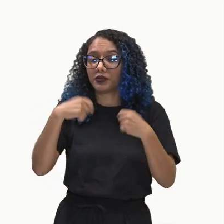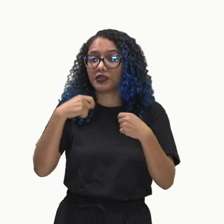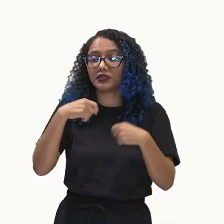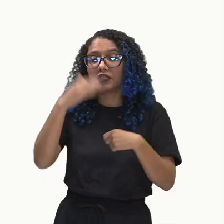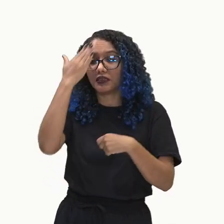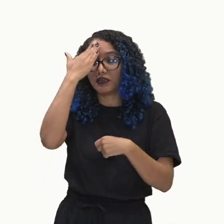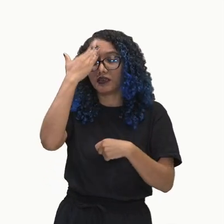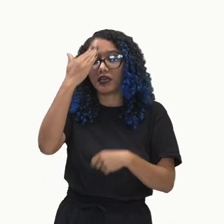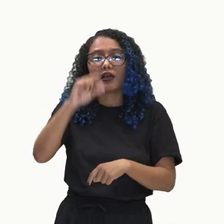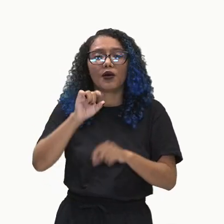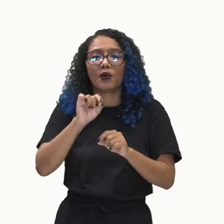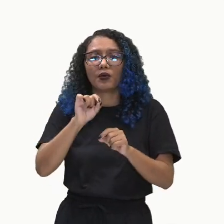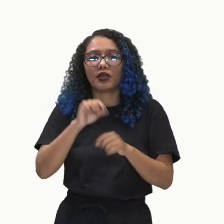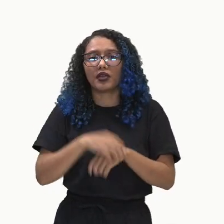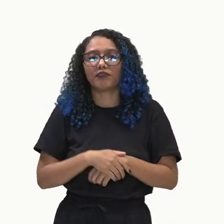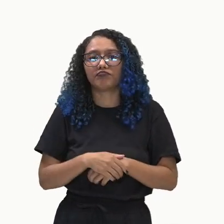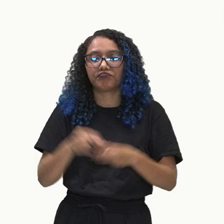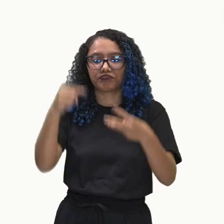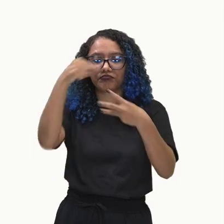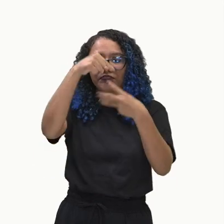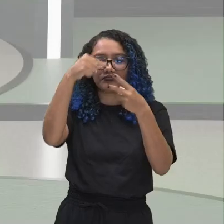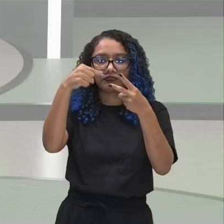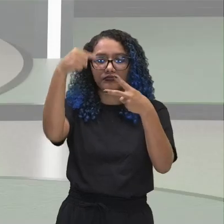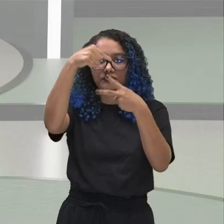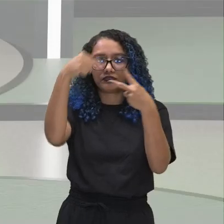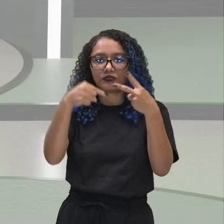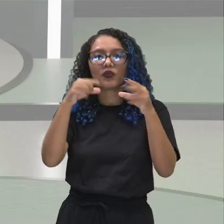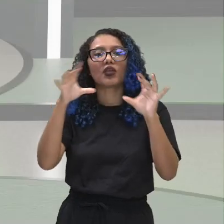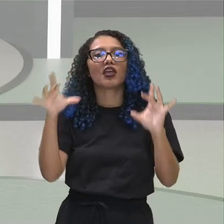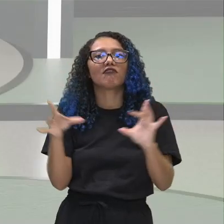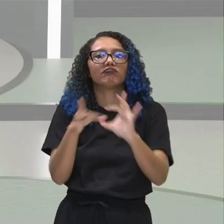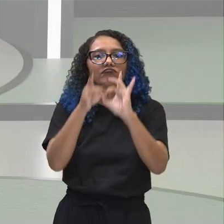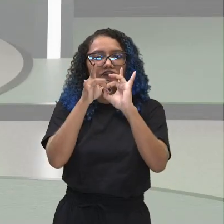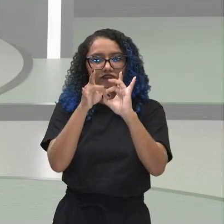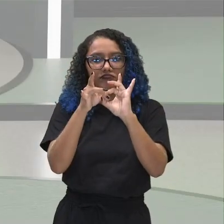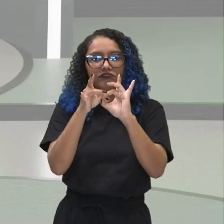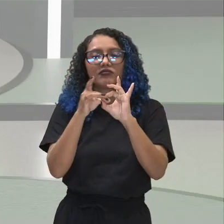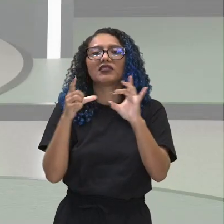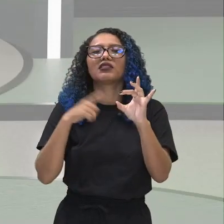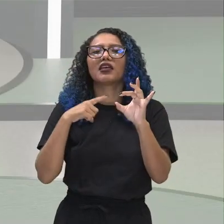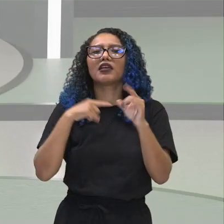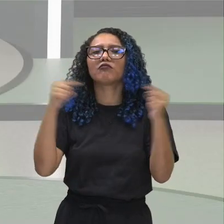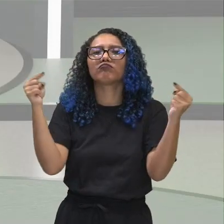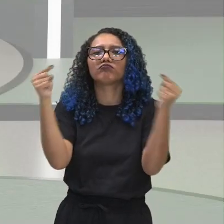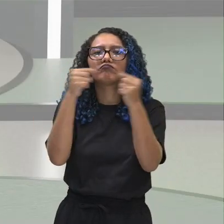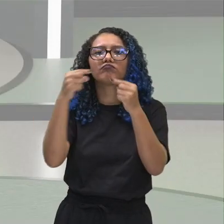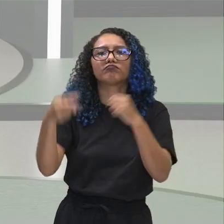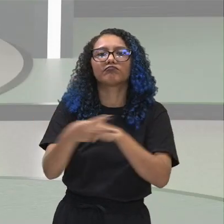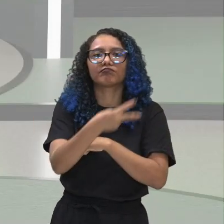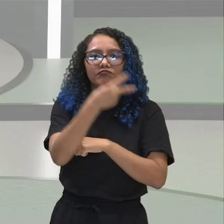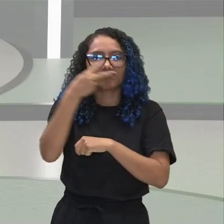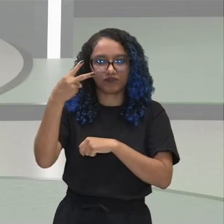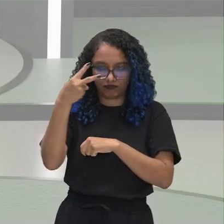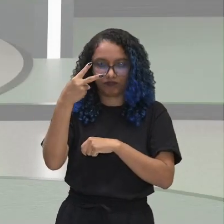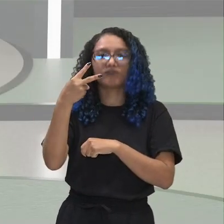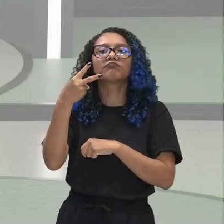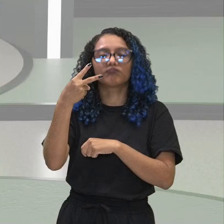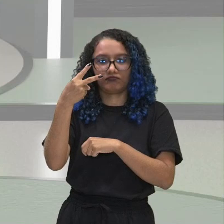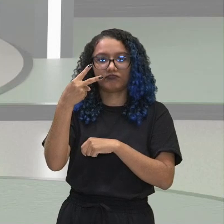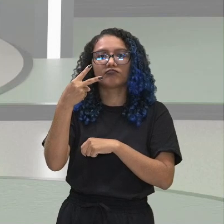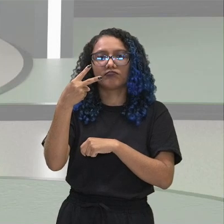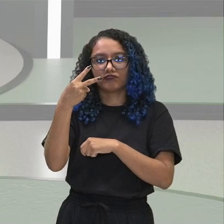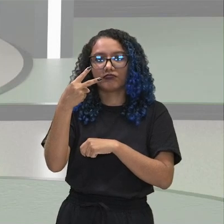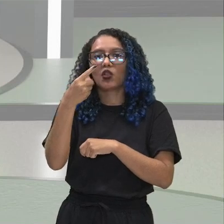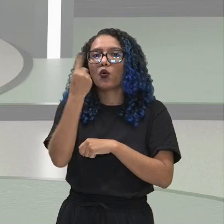entre a adenina e a timina vão ocorrer com duas ligações duplas, uma ligação dupla,